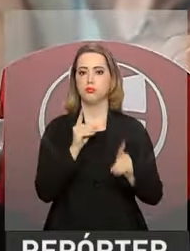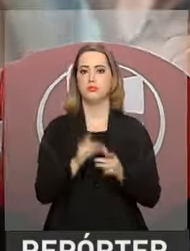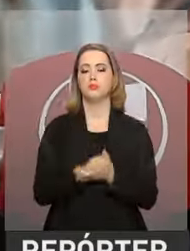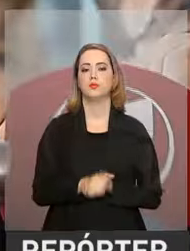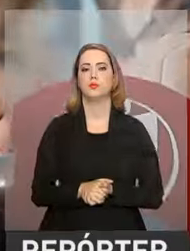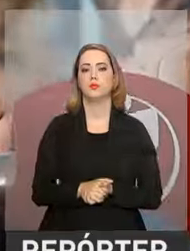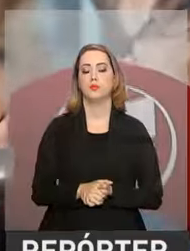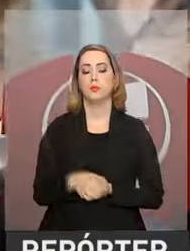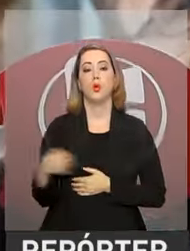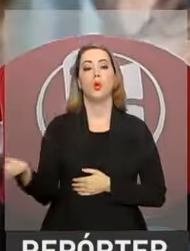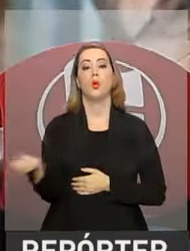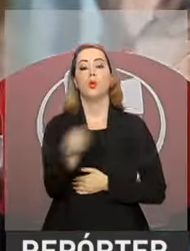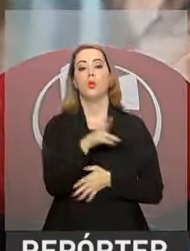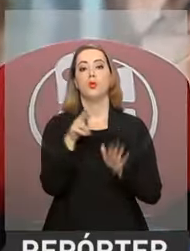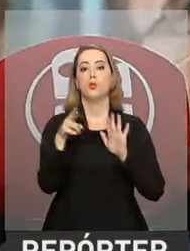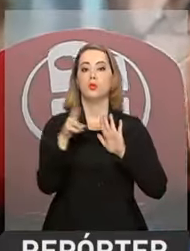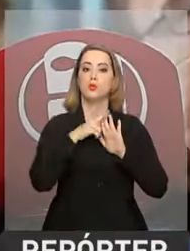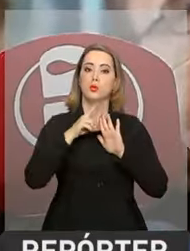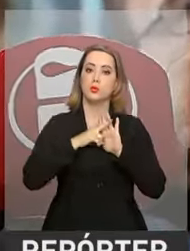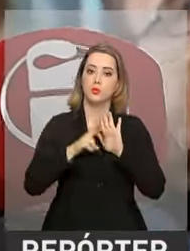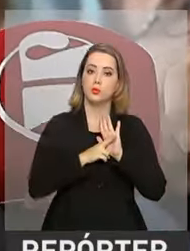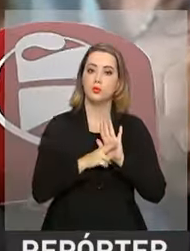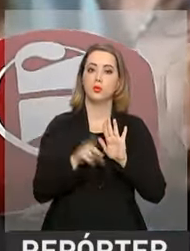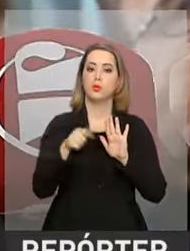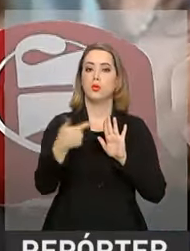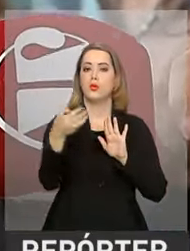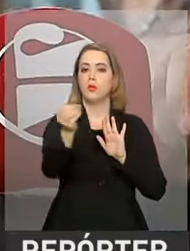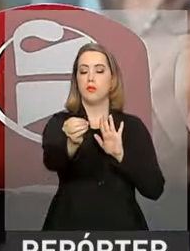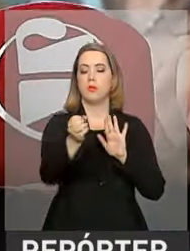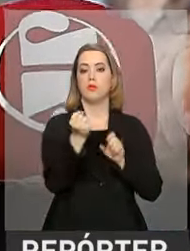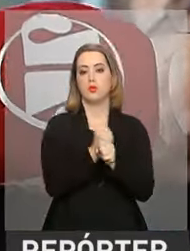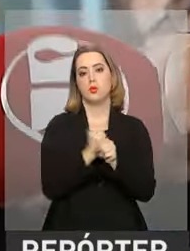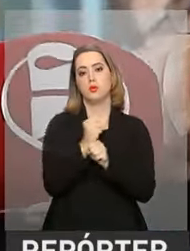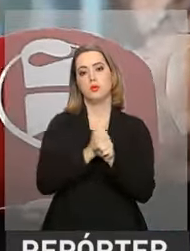regime fiscal prevalecendo, no entanto, por 20 anos,